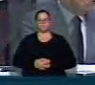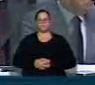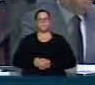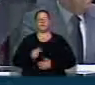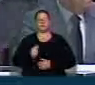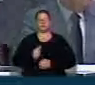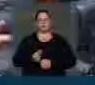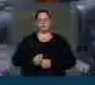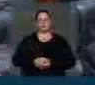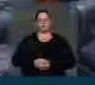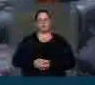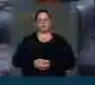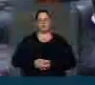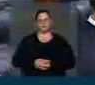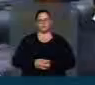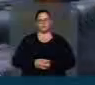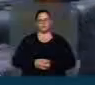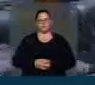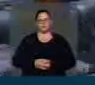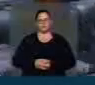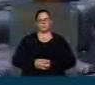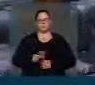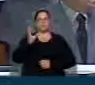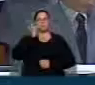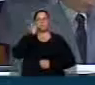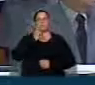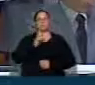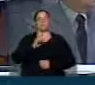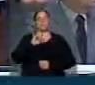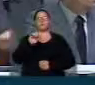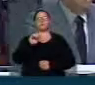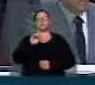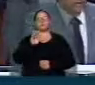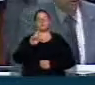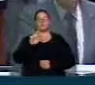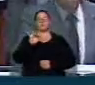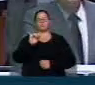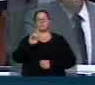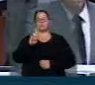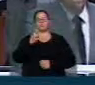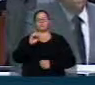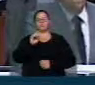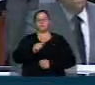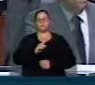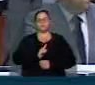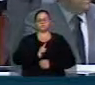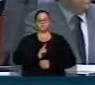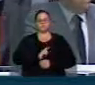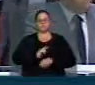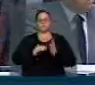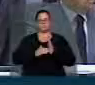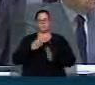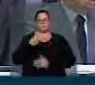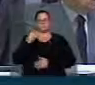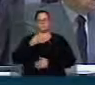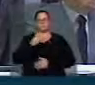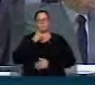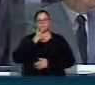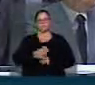mas solicitei enquanto vice-líder. Deputado Sarney Filho, Vossa Excelência dispõe de